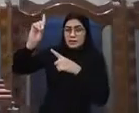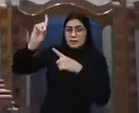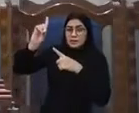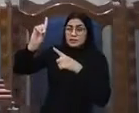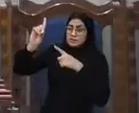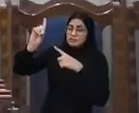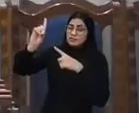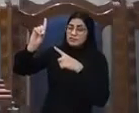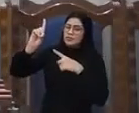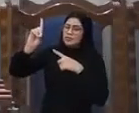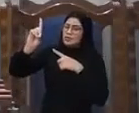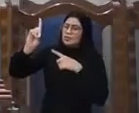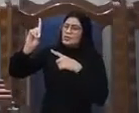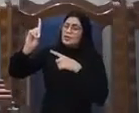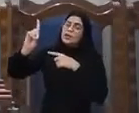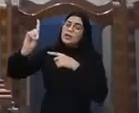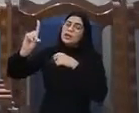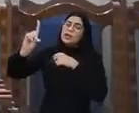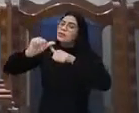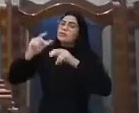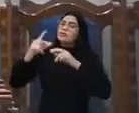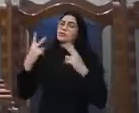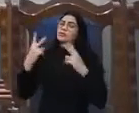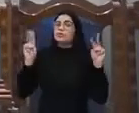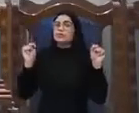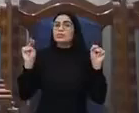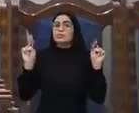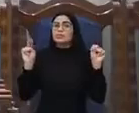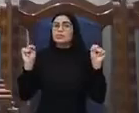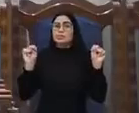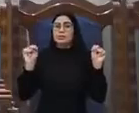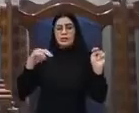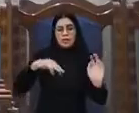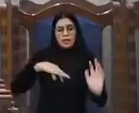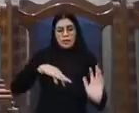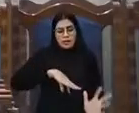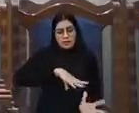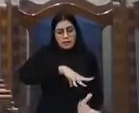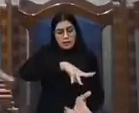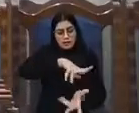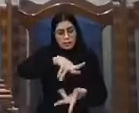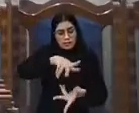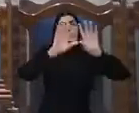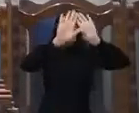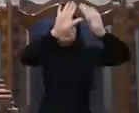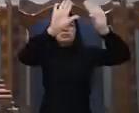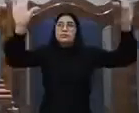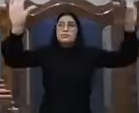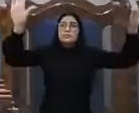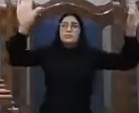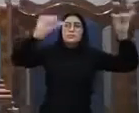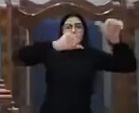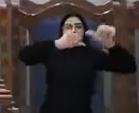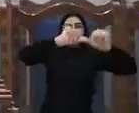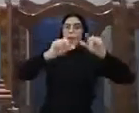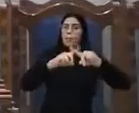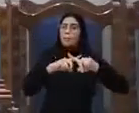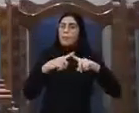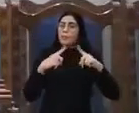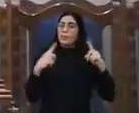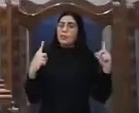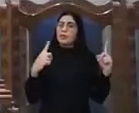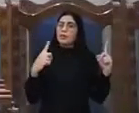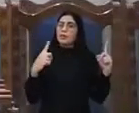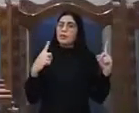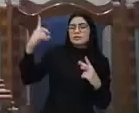Deus imutável. Glória a Deus. Ele não muda. A terra muda, os céus mudam, tudo muda, mas